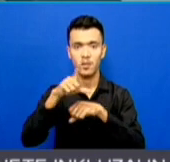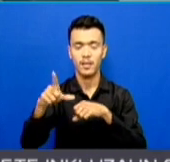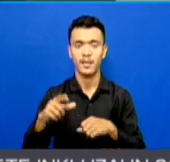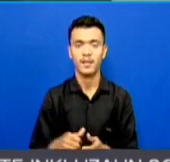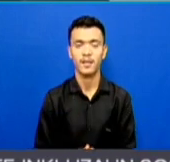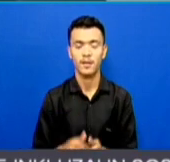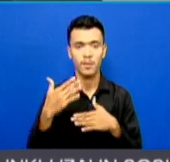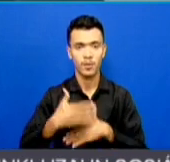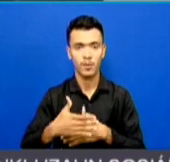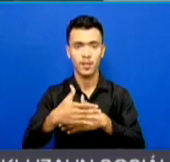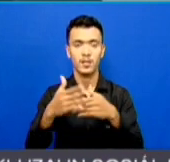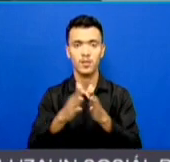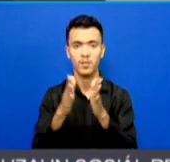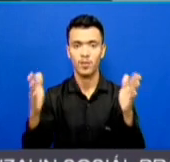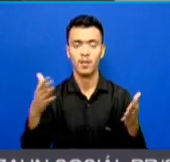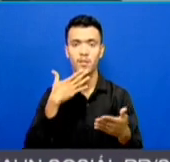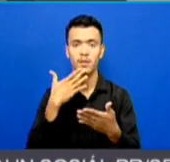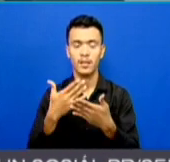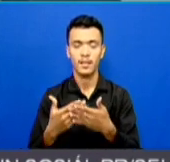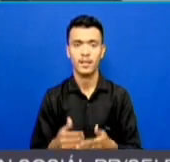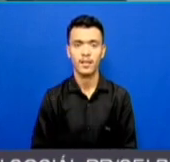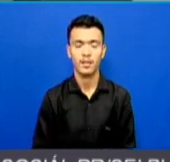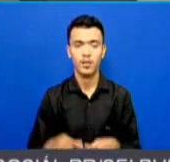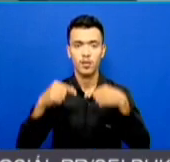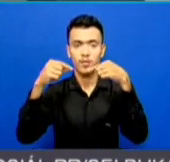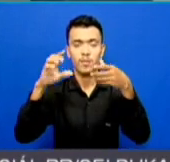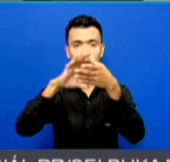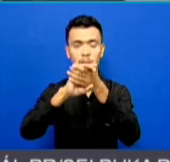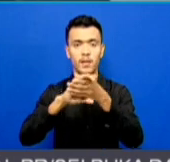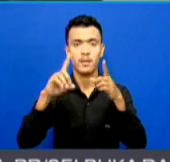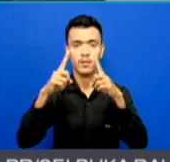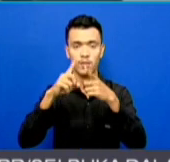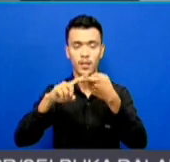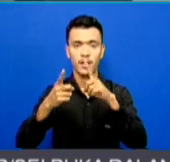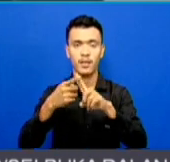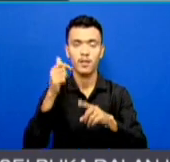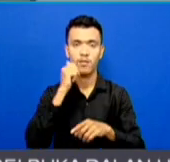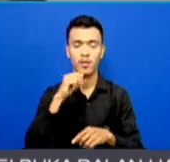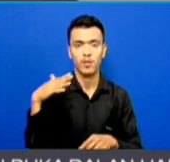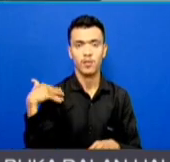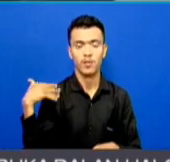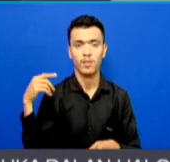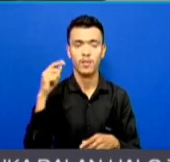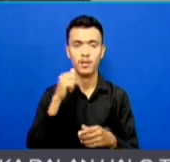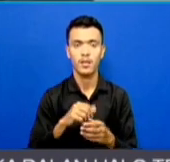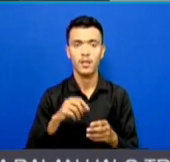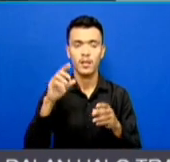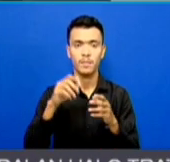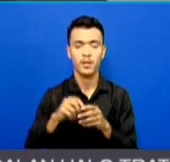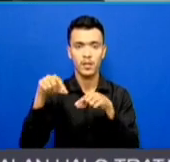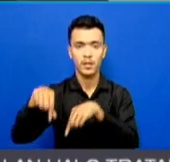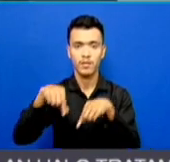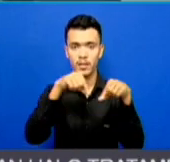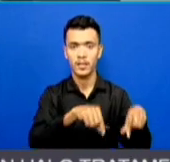kata progresso bo tira ne be di aktebes ita fo apresiasaun ba tane fetu malu sira juventude sira e ma deficiencia sira LGBT ai sira